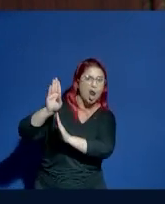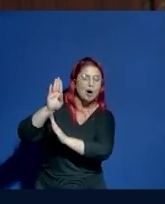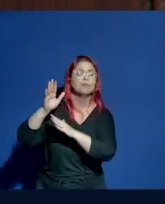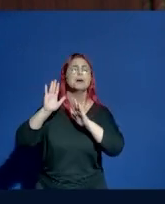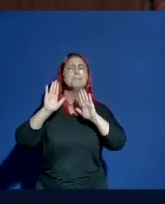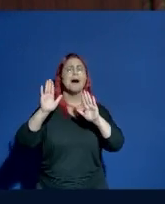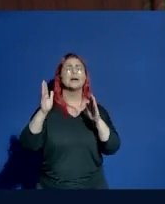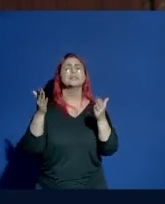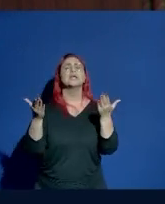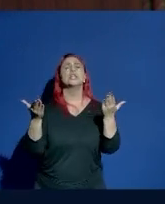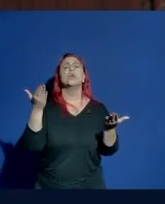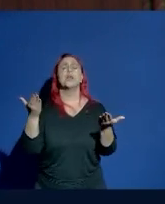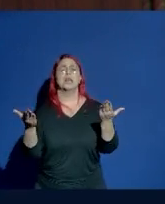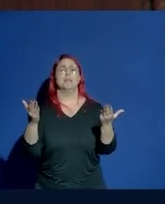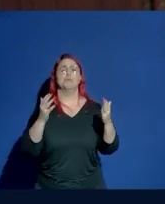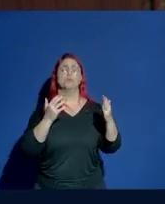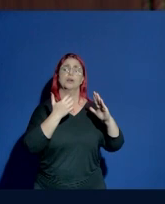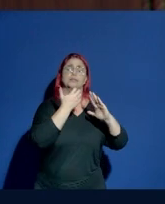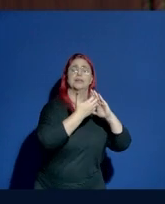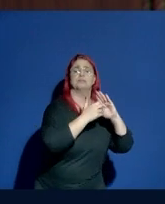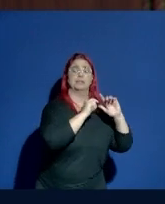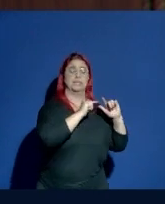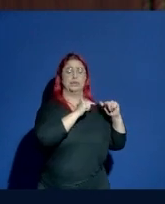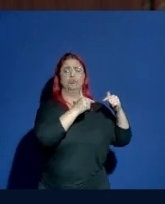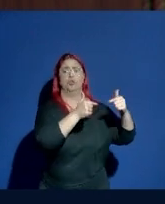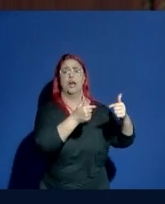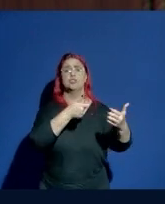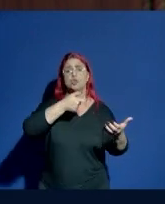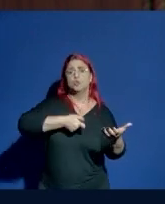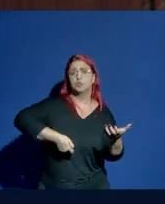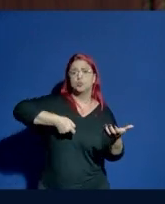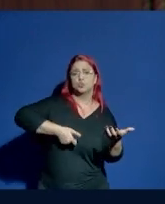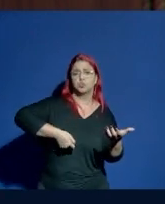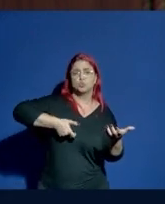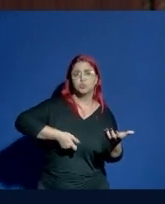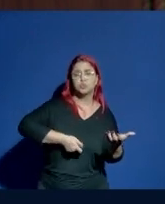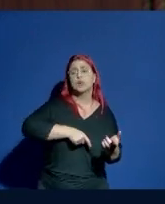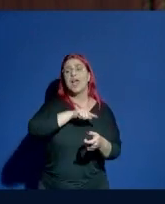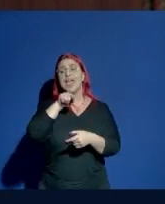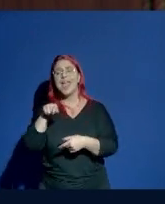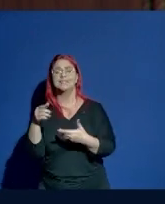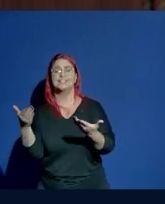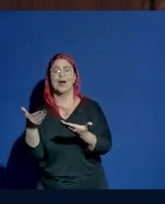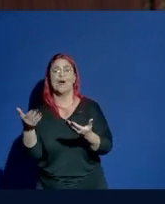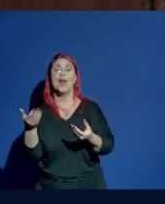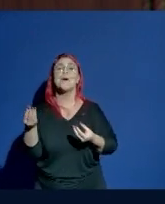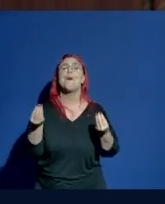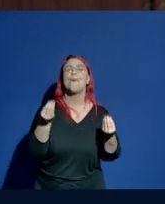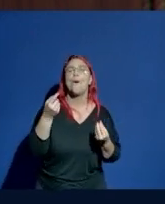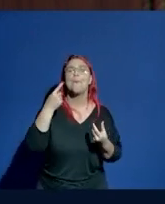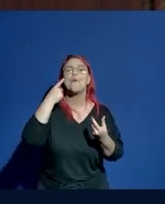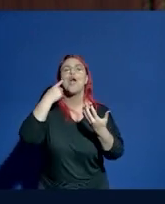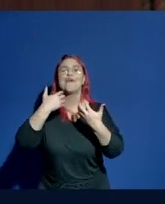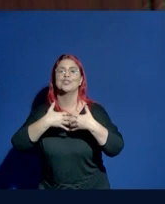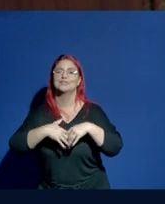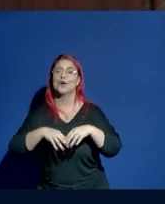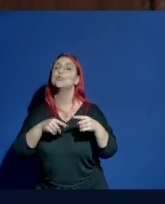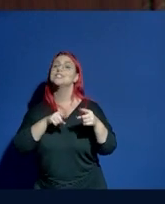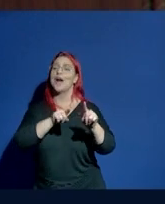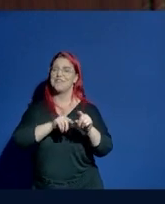entre a indústria tradicional e essa indústria emergente do bioinsumos? Gisse, se puder nos ajudar um pouquinho com essa reflexão, essa